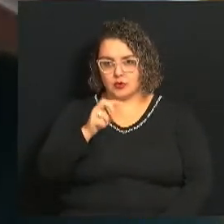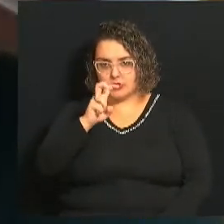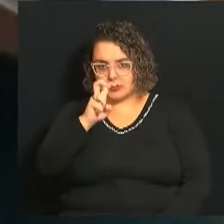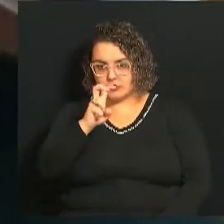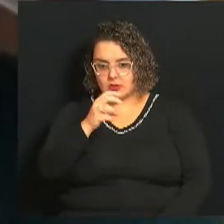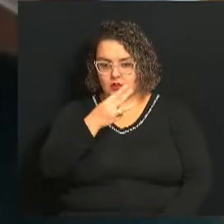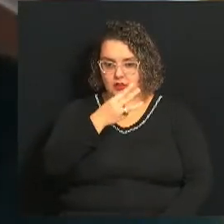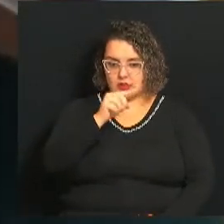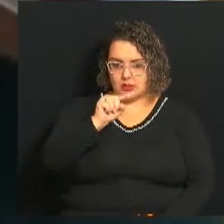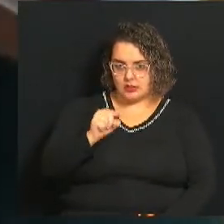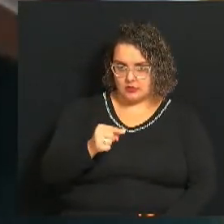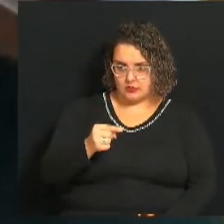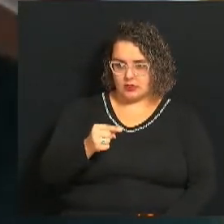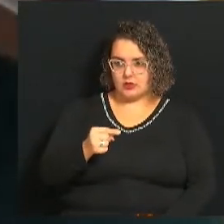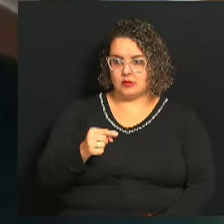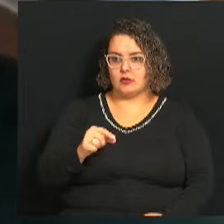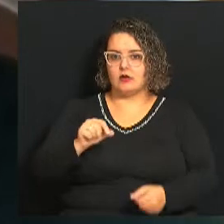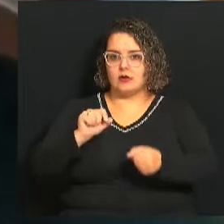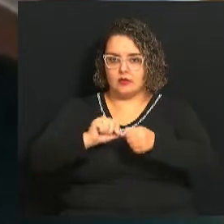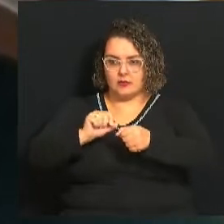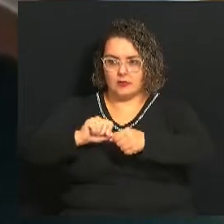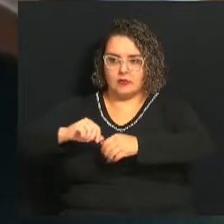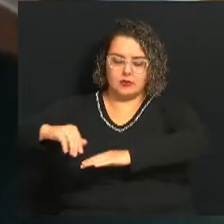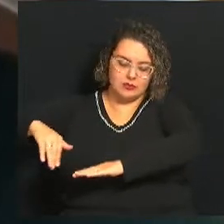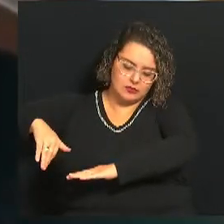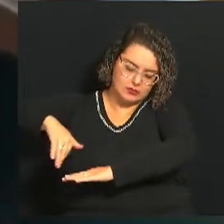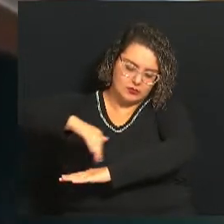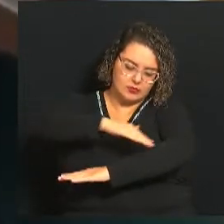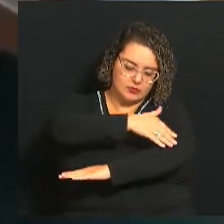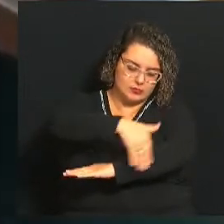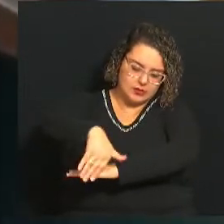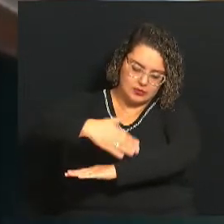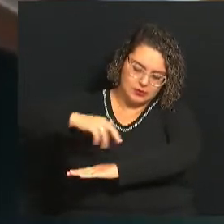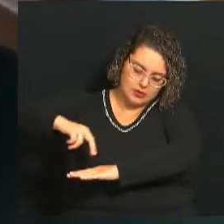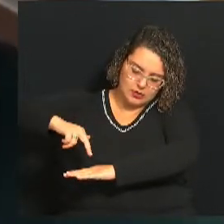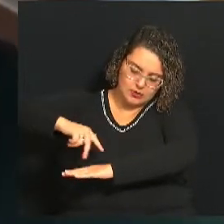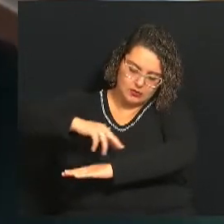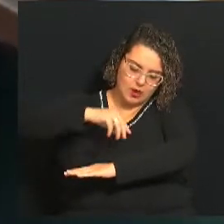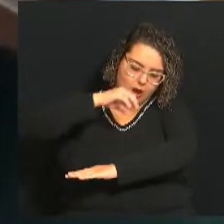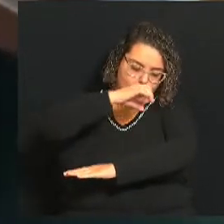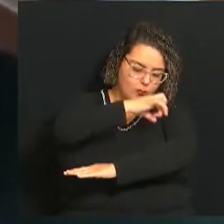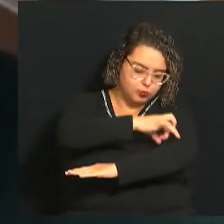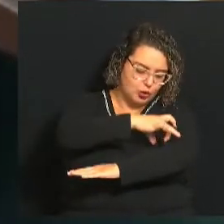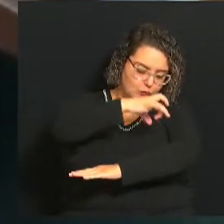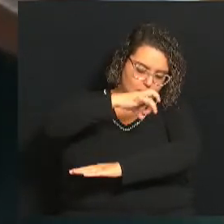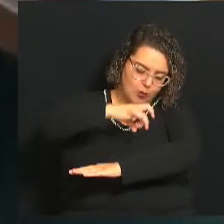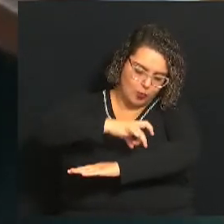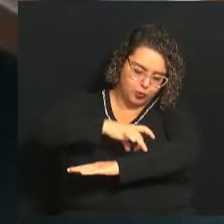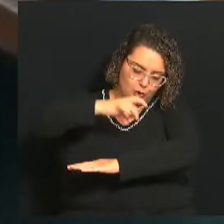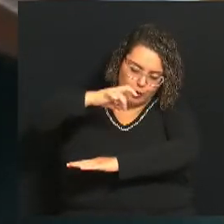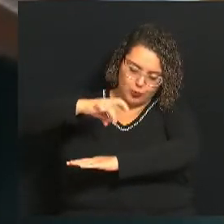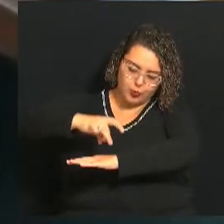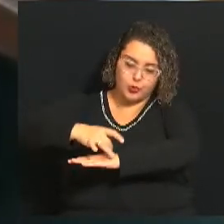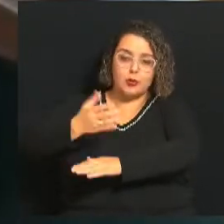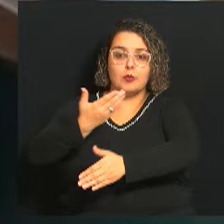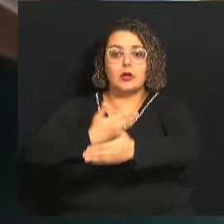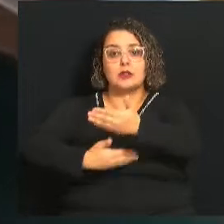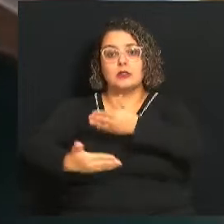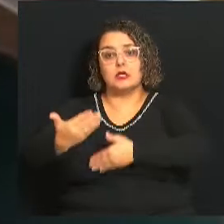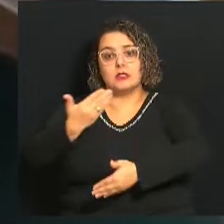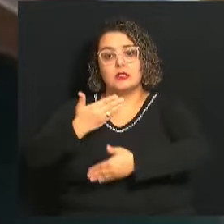Será feito em calçadas, principalmente, numa interação com os moradores, mostrando